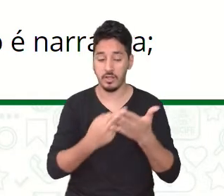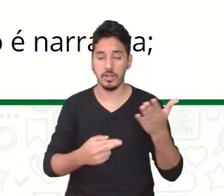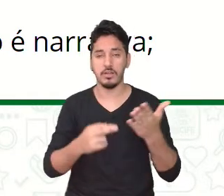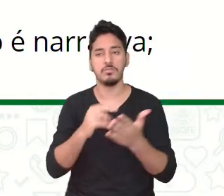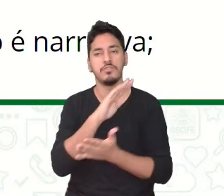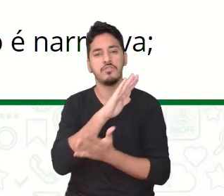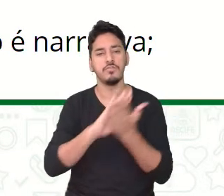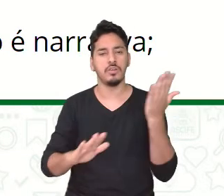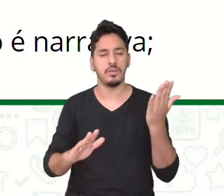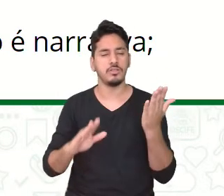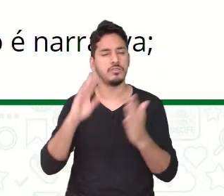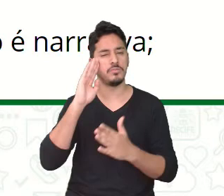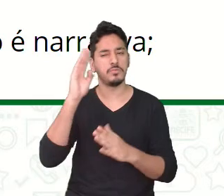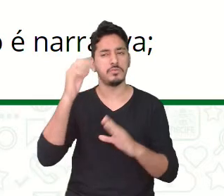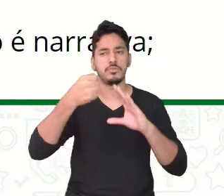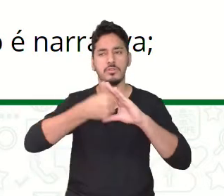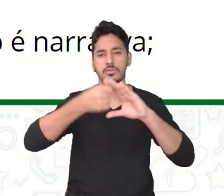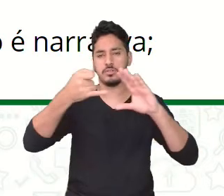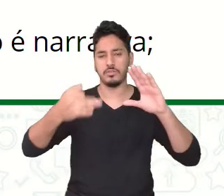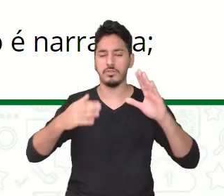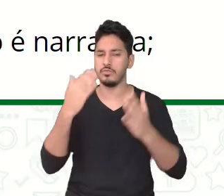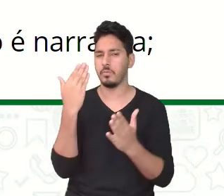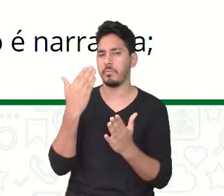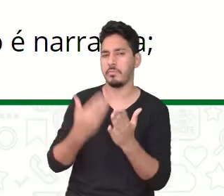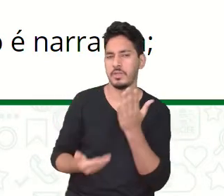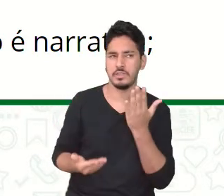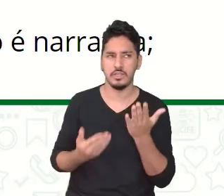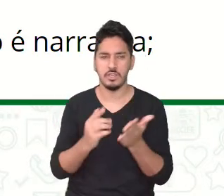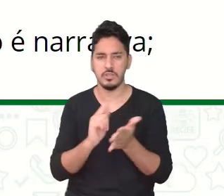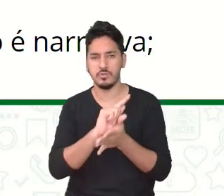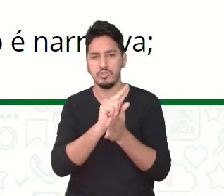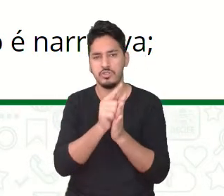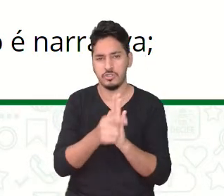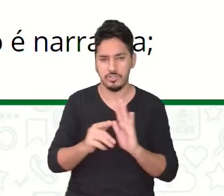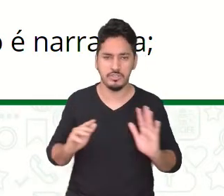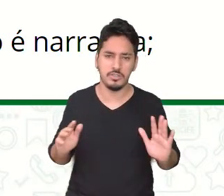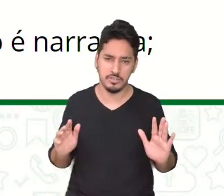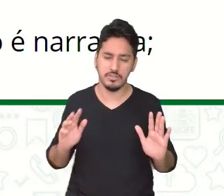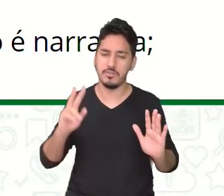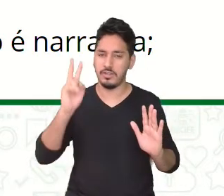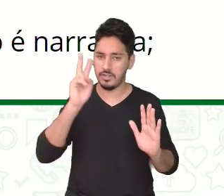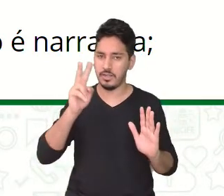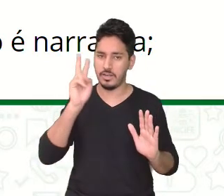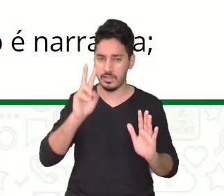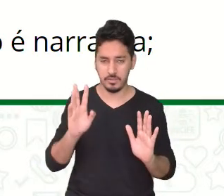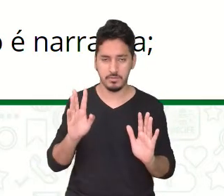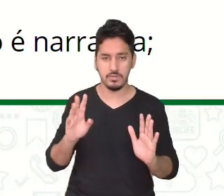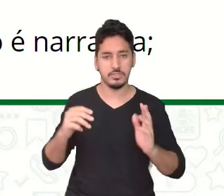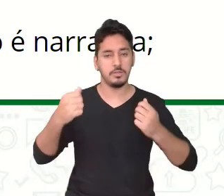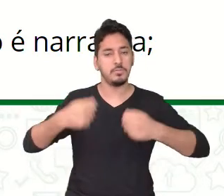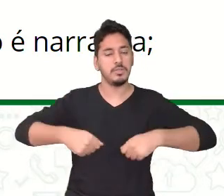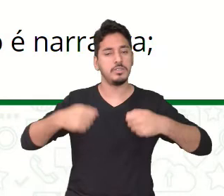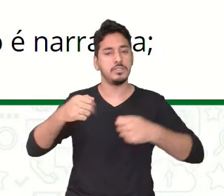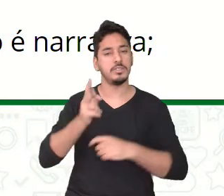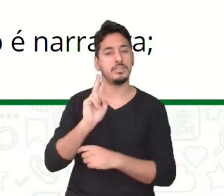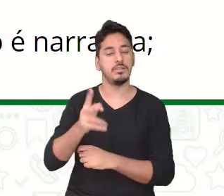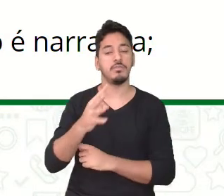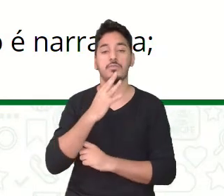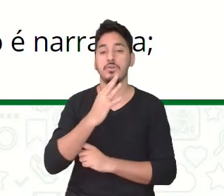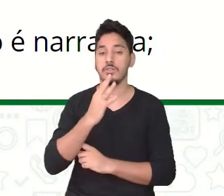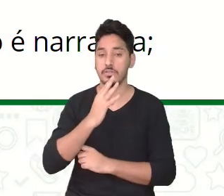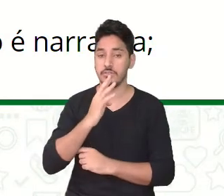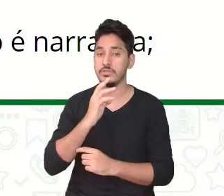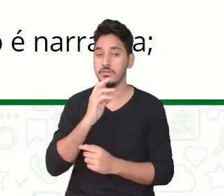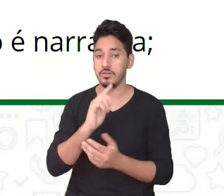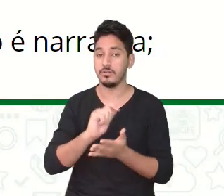principais características para a gente também não se perder do gênero textual, né, pessoal? Lembram disso? Que a gente precisa sempre conhecer o gênero